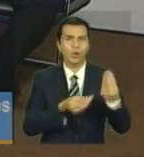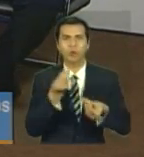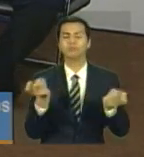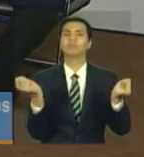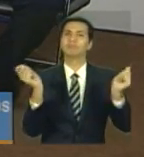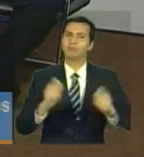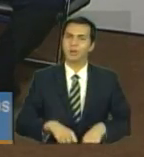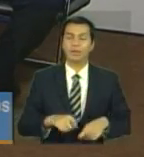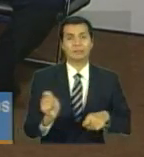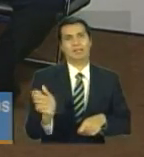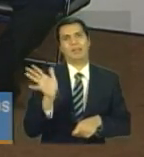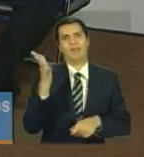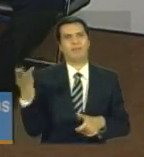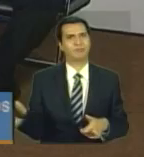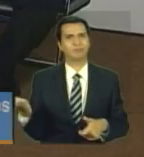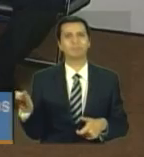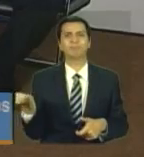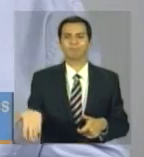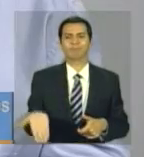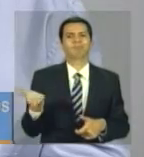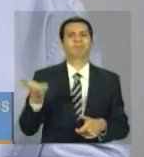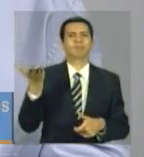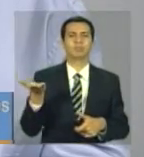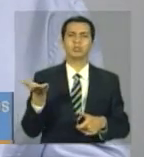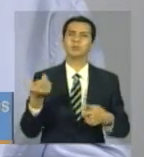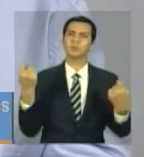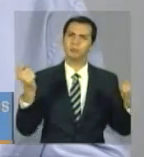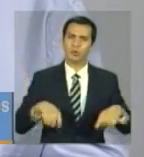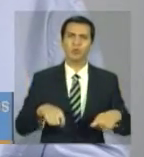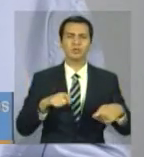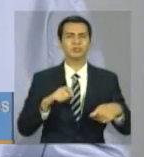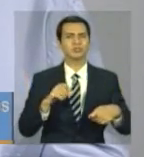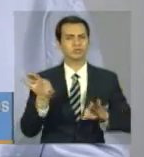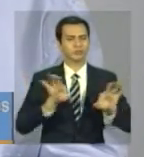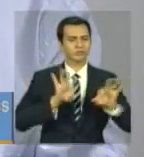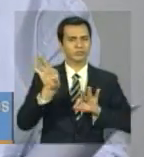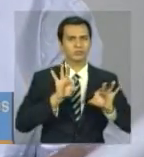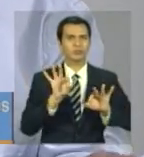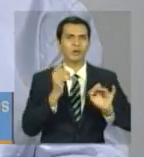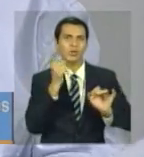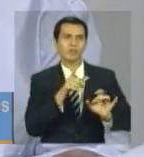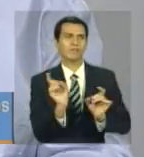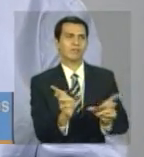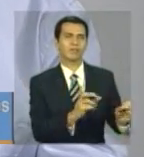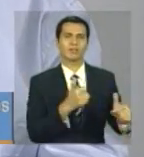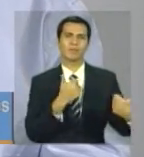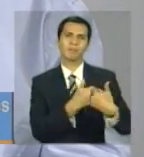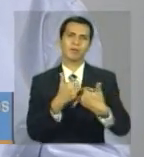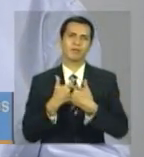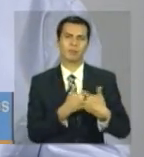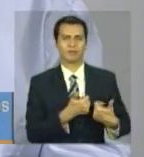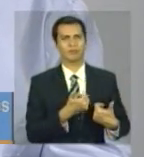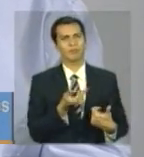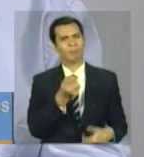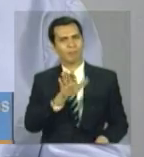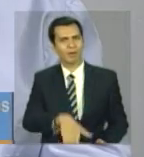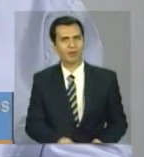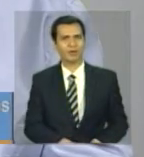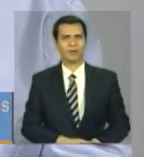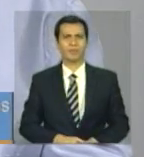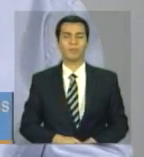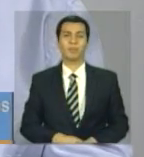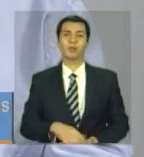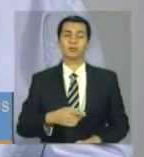né? Encarecimento, né? Então, com certeza, né? É uma pergunta, né? Foi colocada aí.